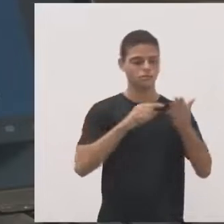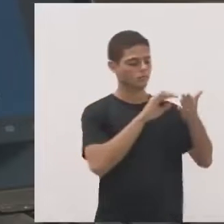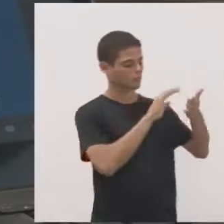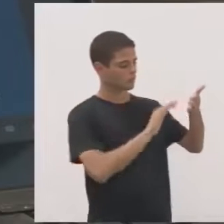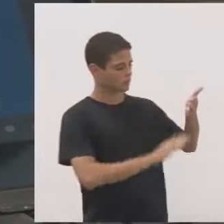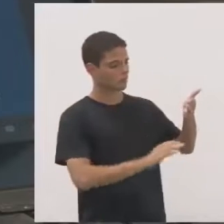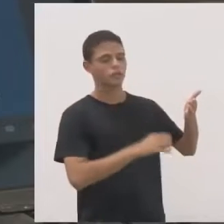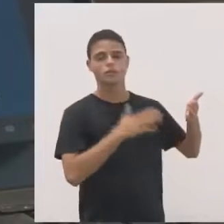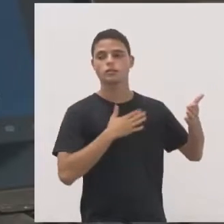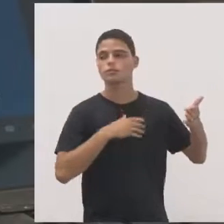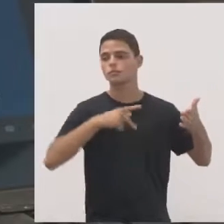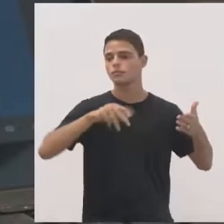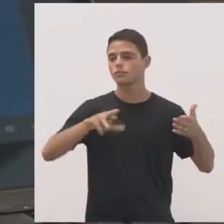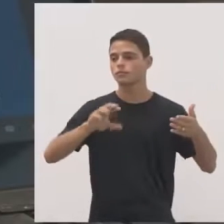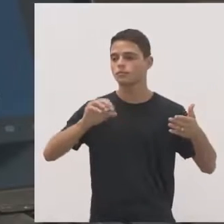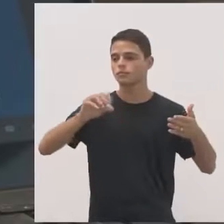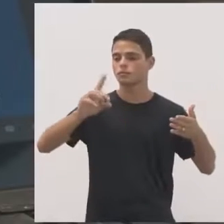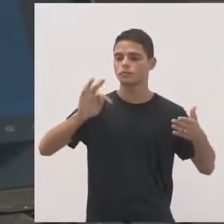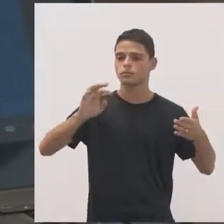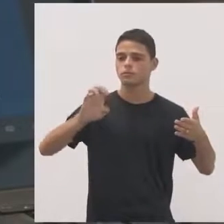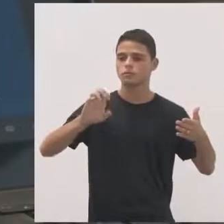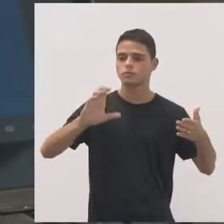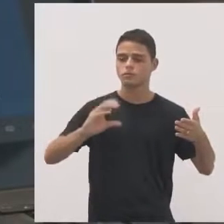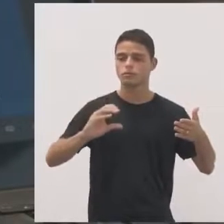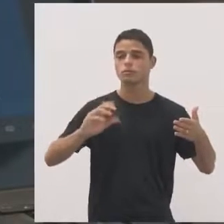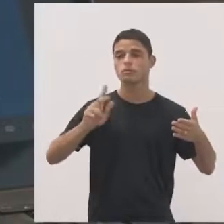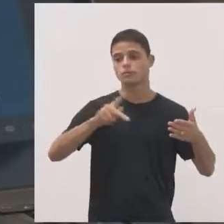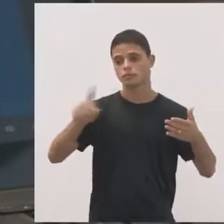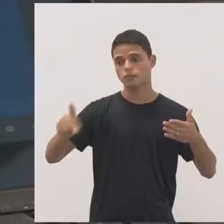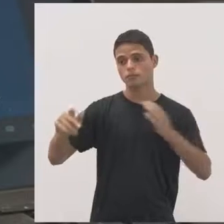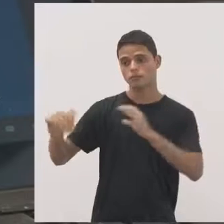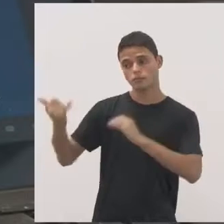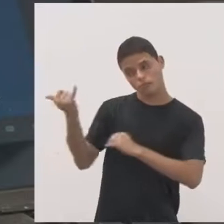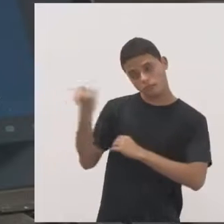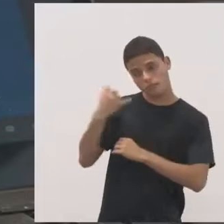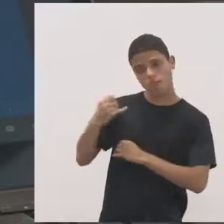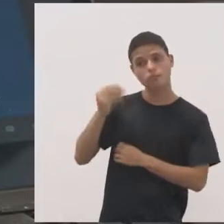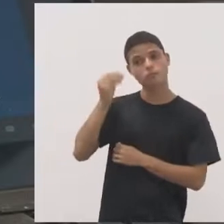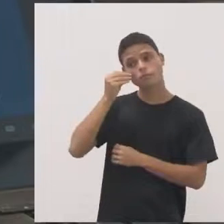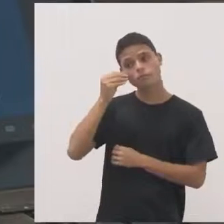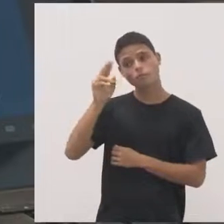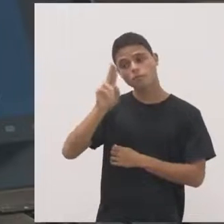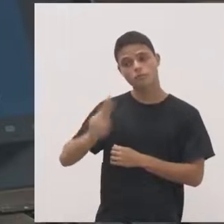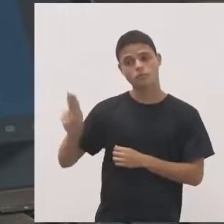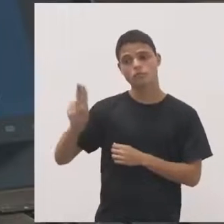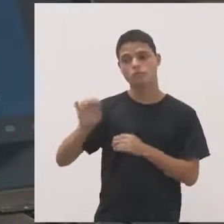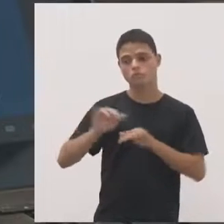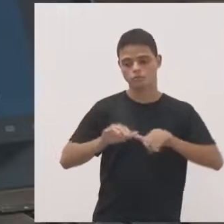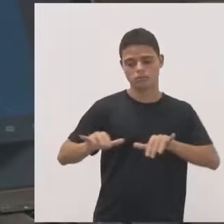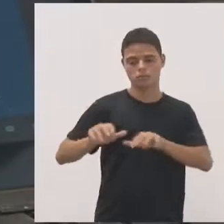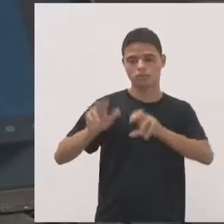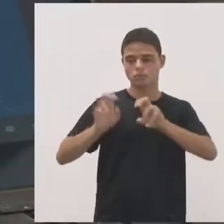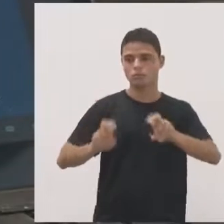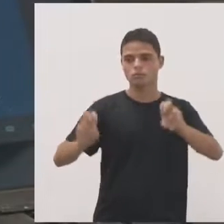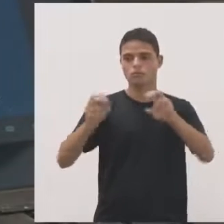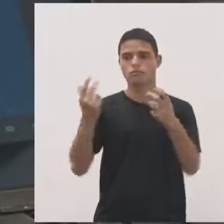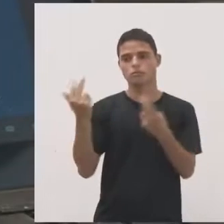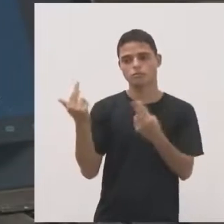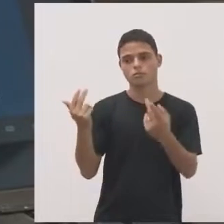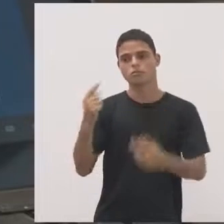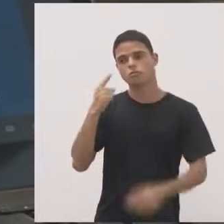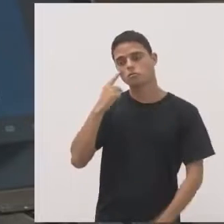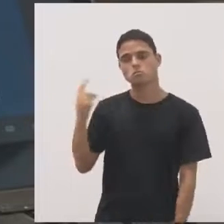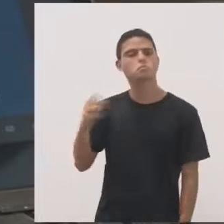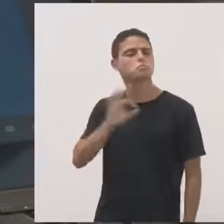me autorizou a utilizar um ultrabook desse, eu acho ele ótimo. É bom, porque eu falo, pro dia a dia, ele é bem